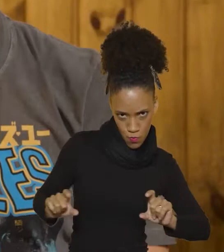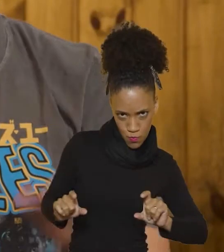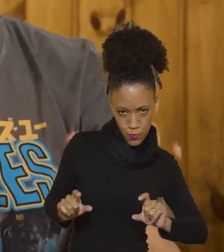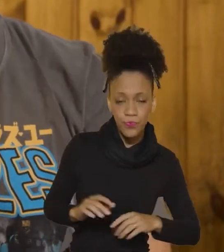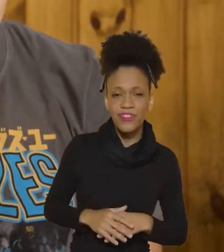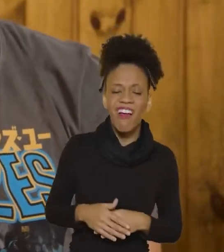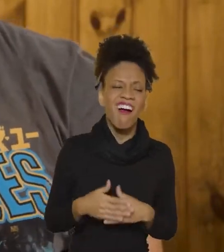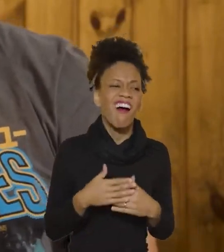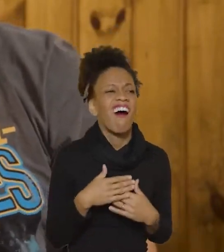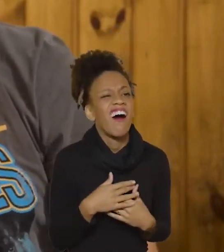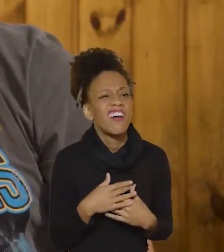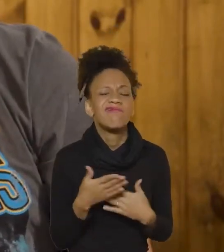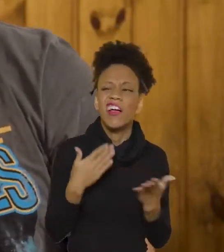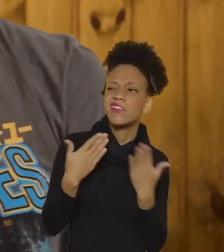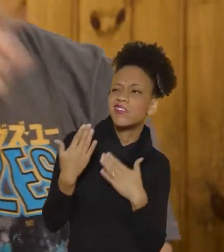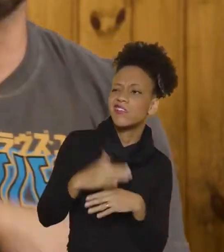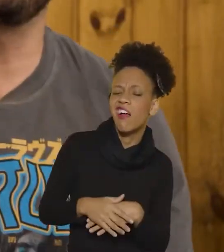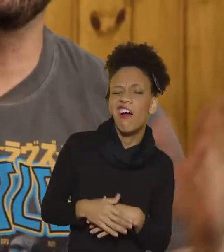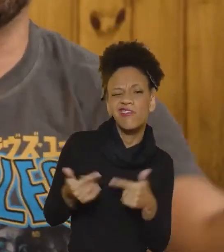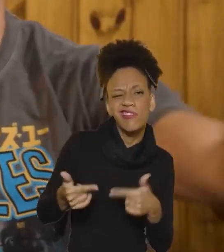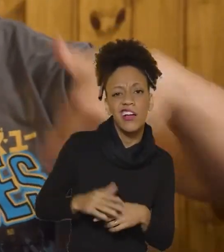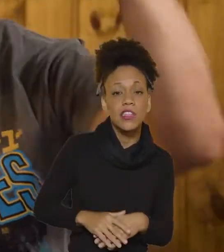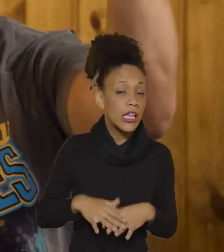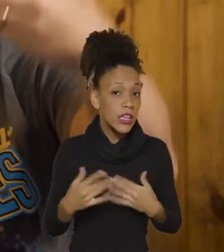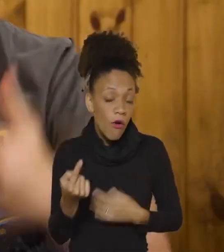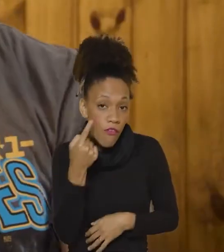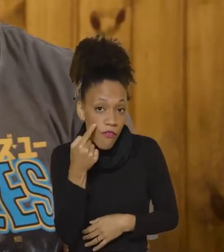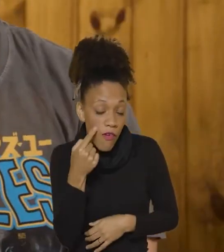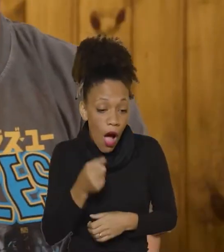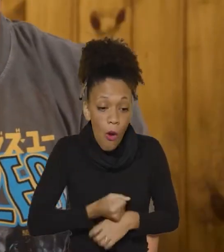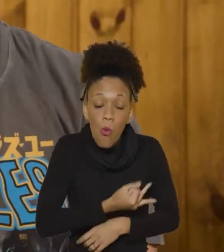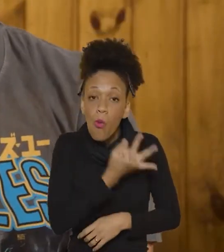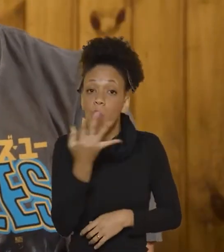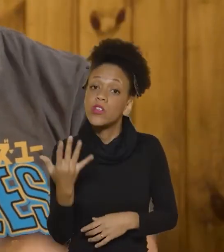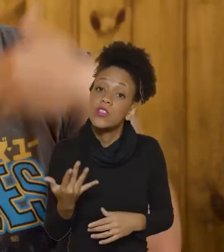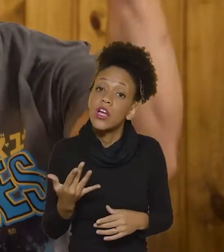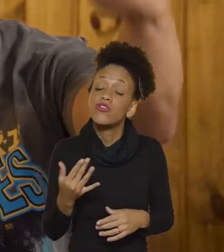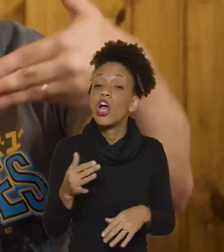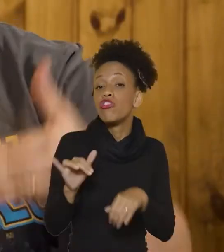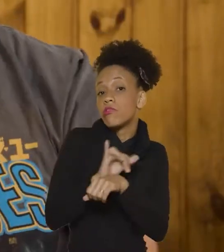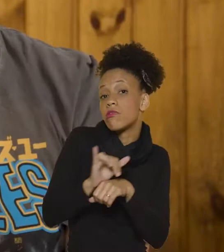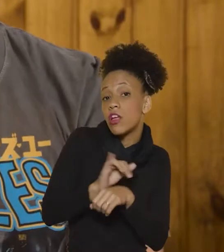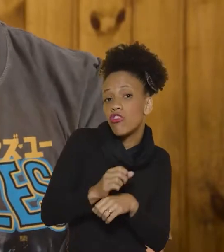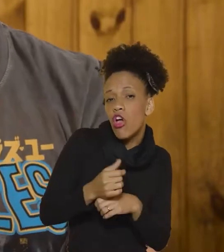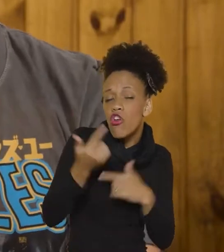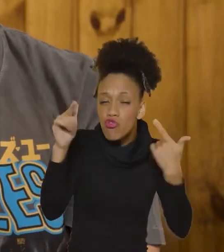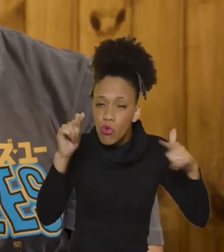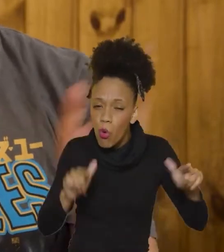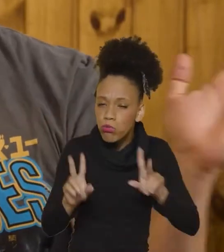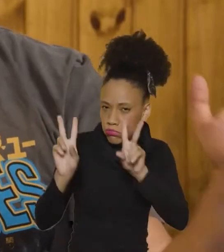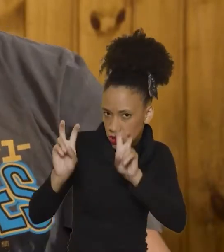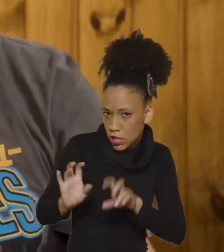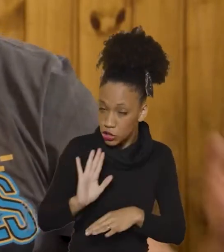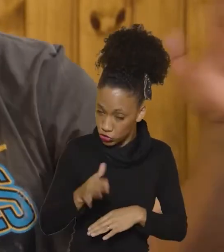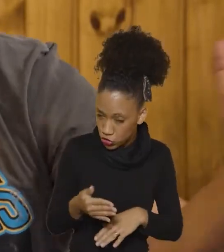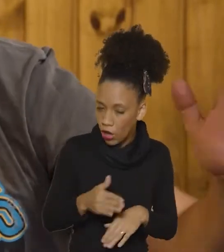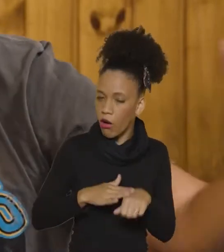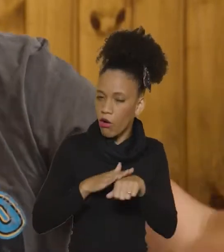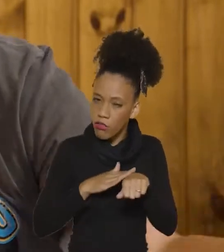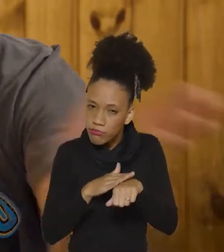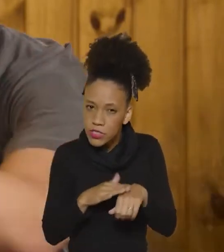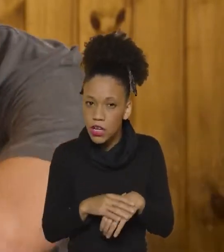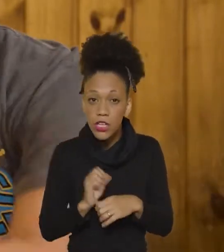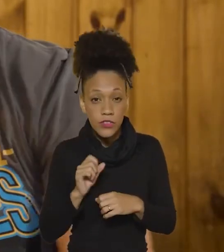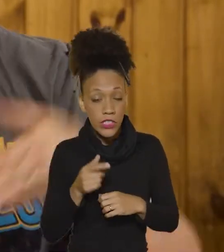a esse pobre tá chato ver aqui os assuntos você vai ver a quantidade de possibilidades de assunto que a gente já falou que as você